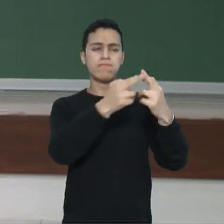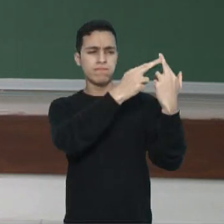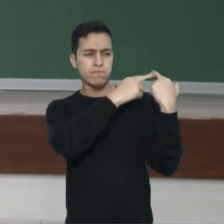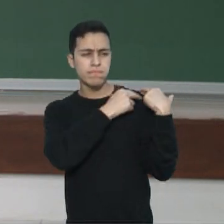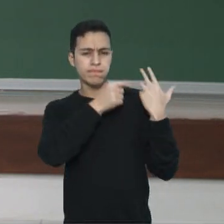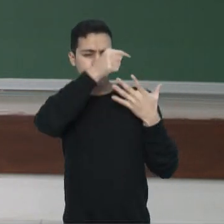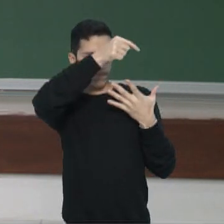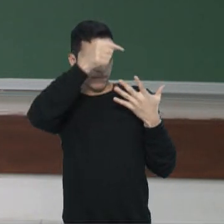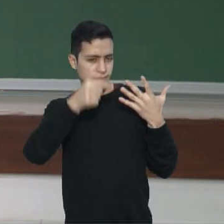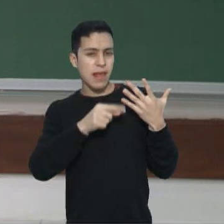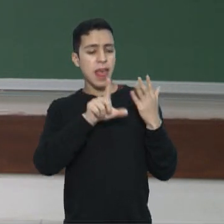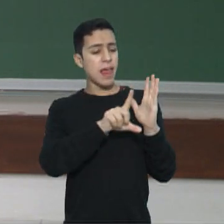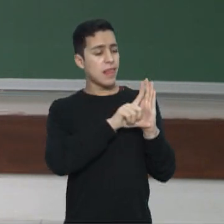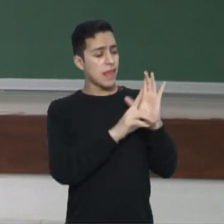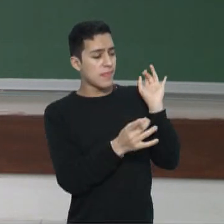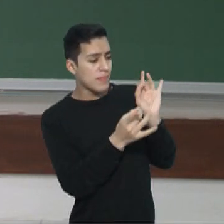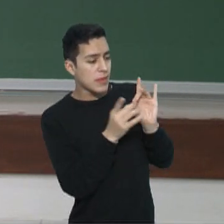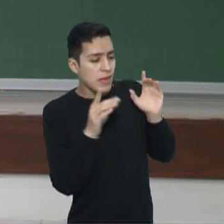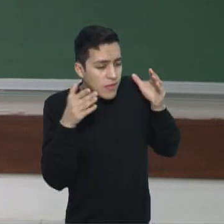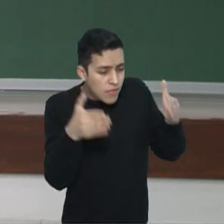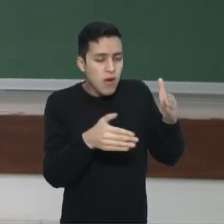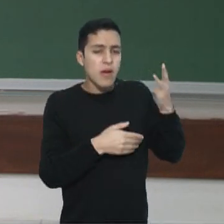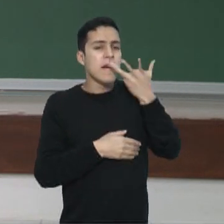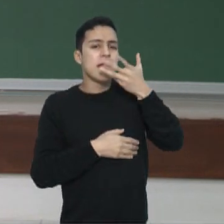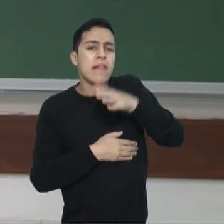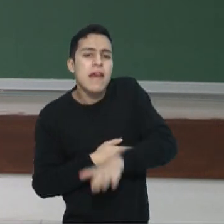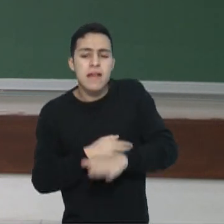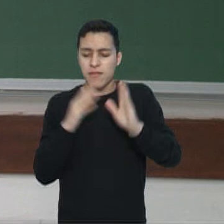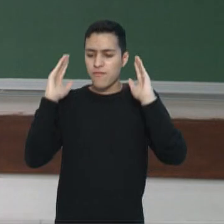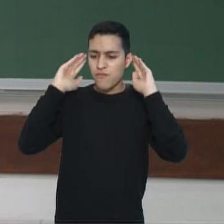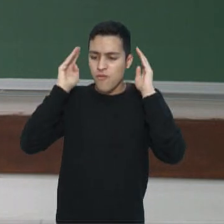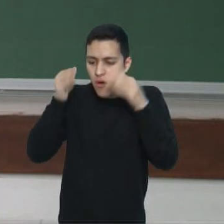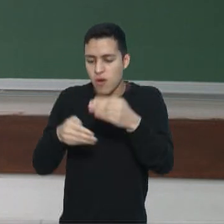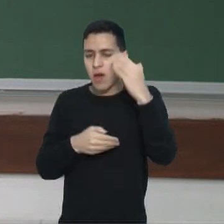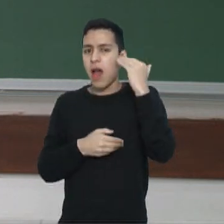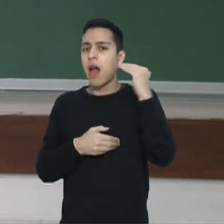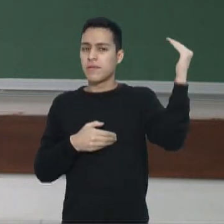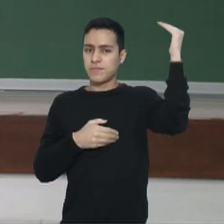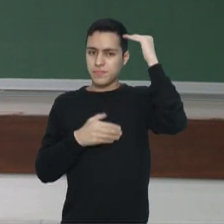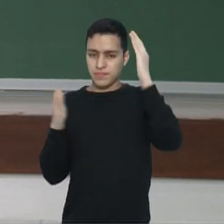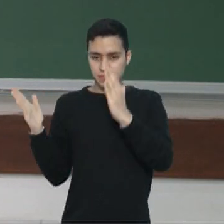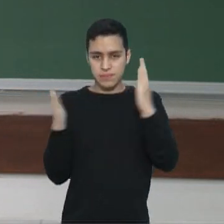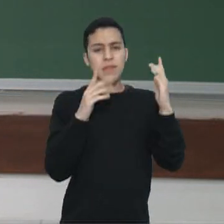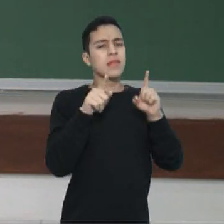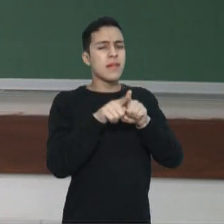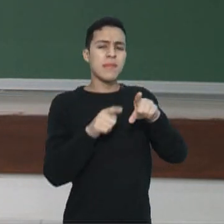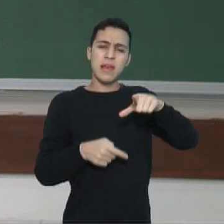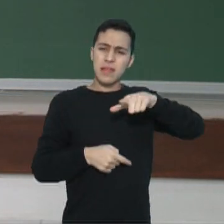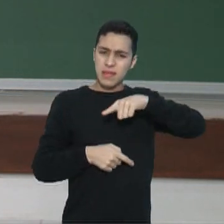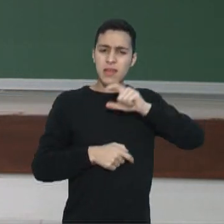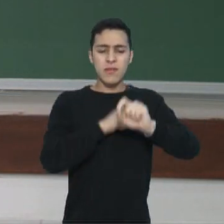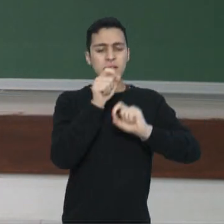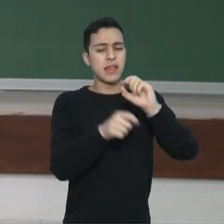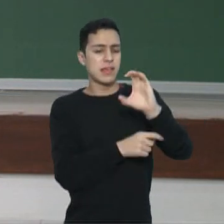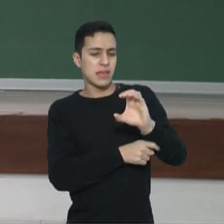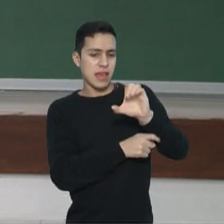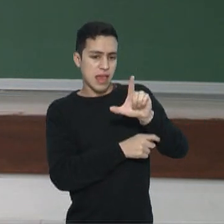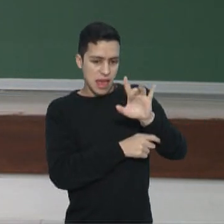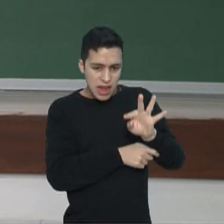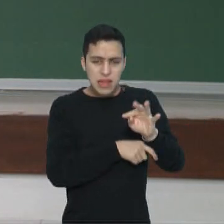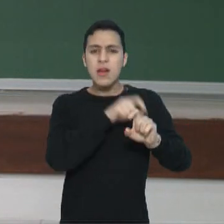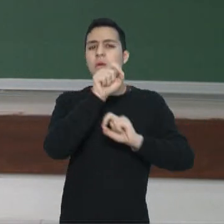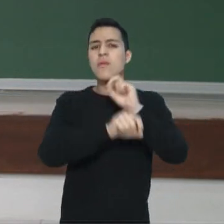Uma lei específica para a criança e para o adolescente. Também existe a CLT. Você já ouviu falar na CLT? É